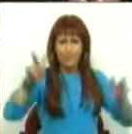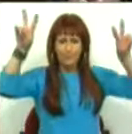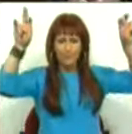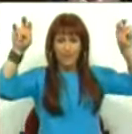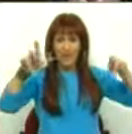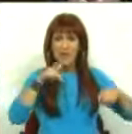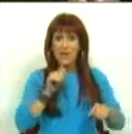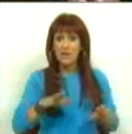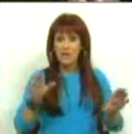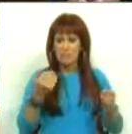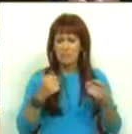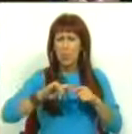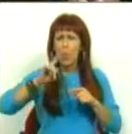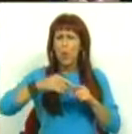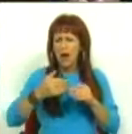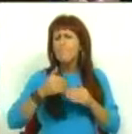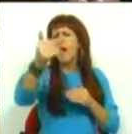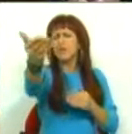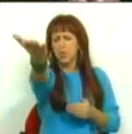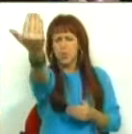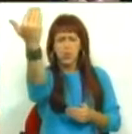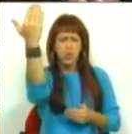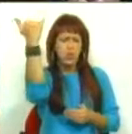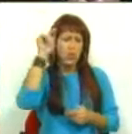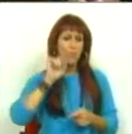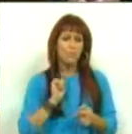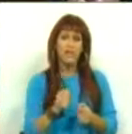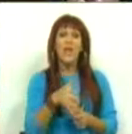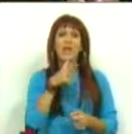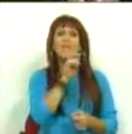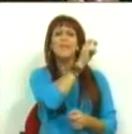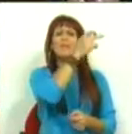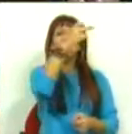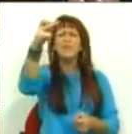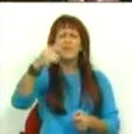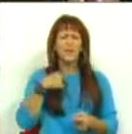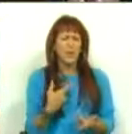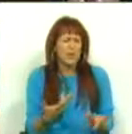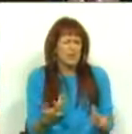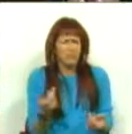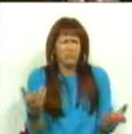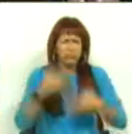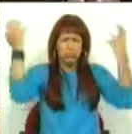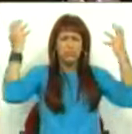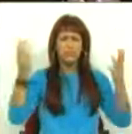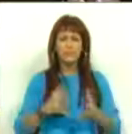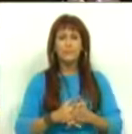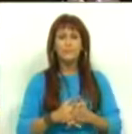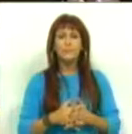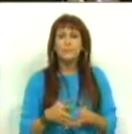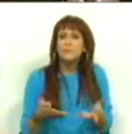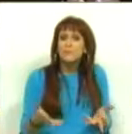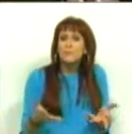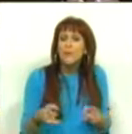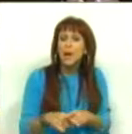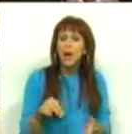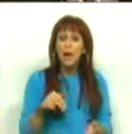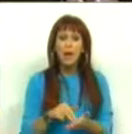Disse, a mais de um ano dessa data, a sua afirmação é intempestiva. Era esta